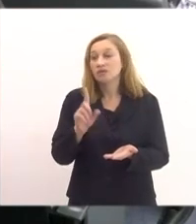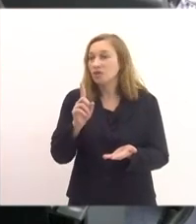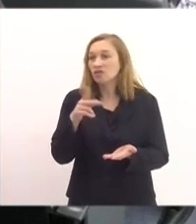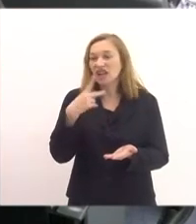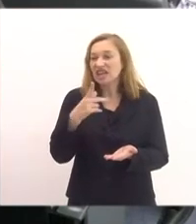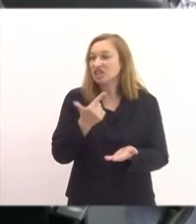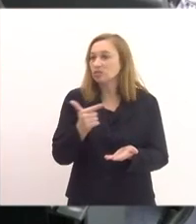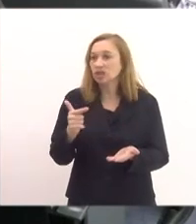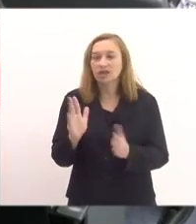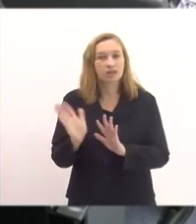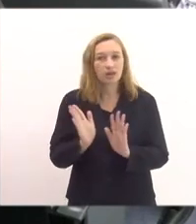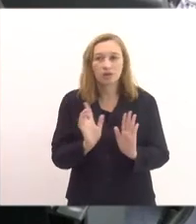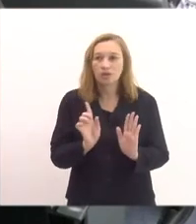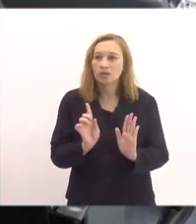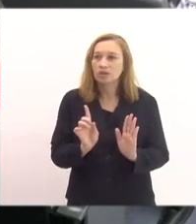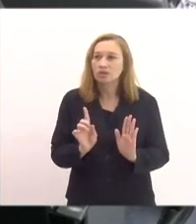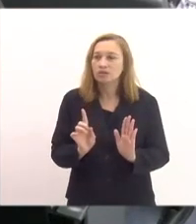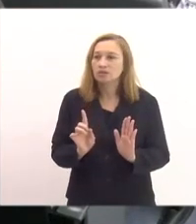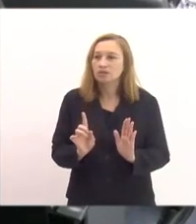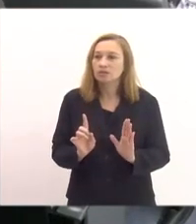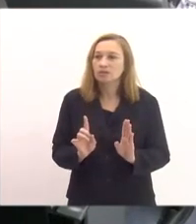tem.